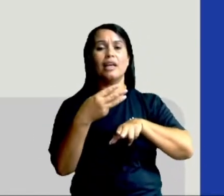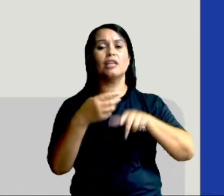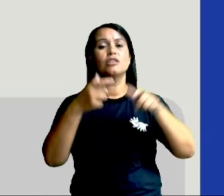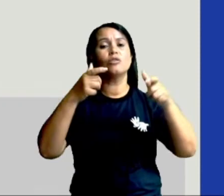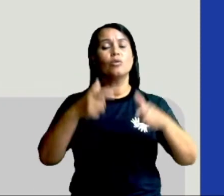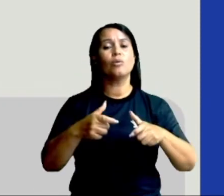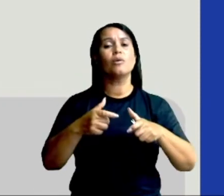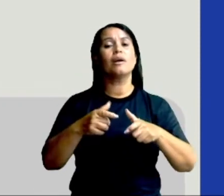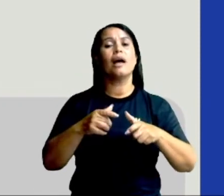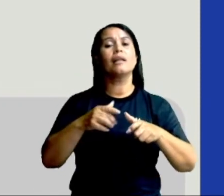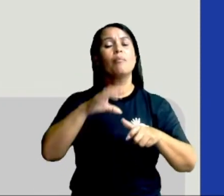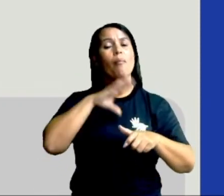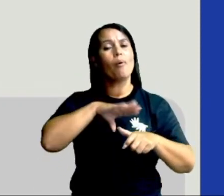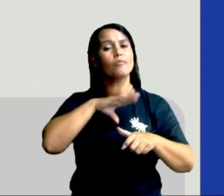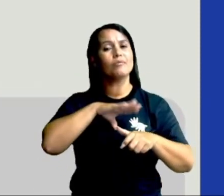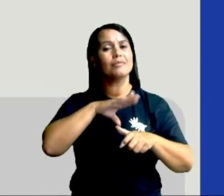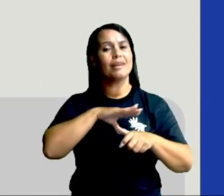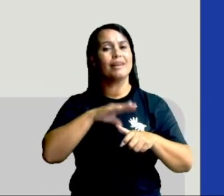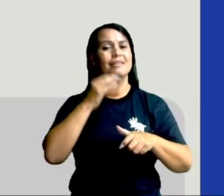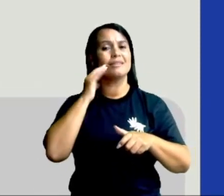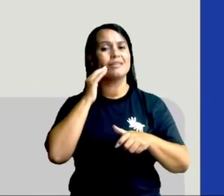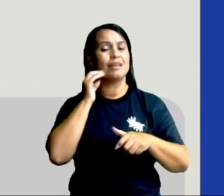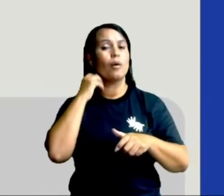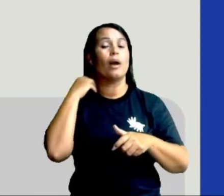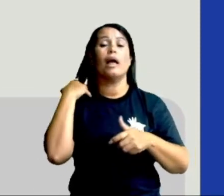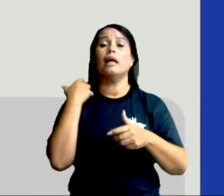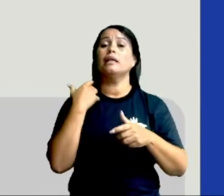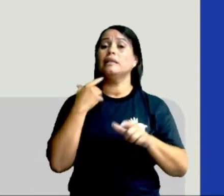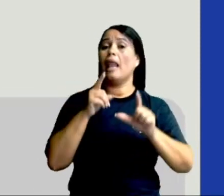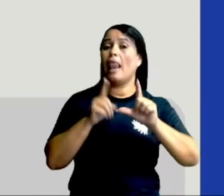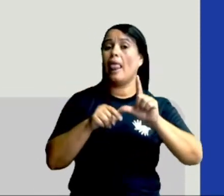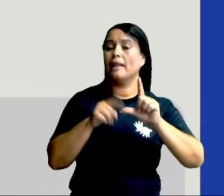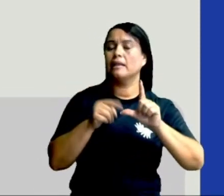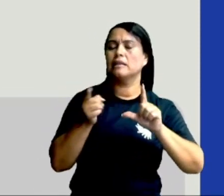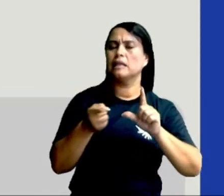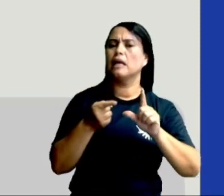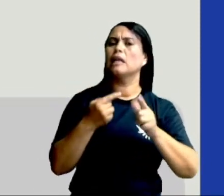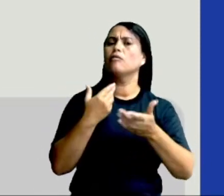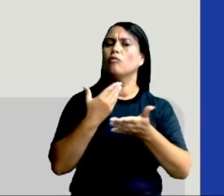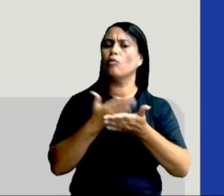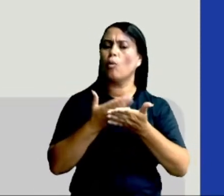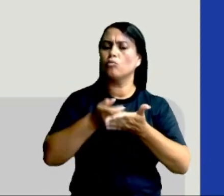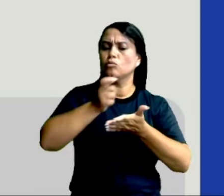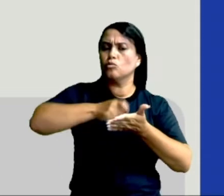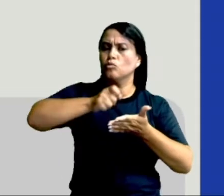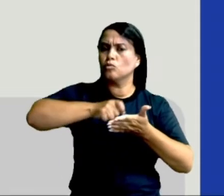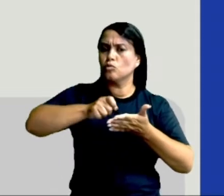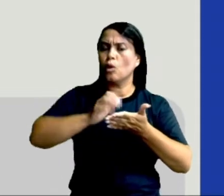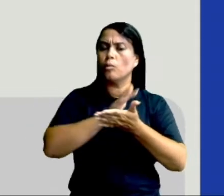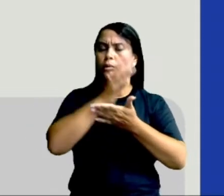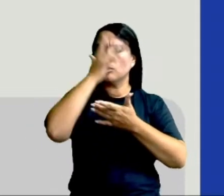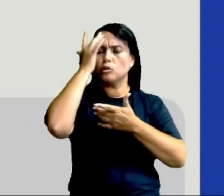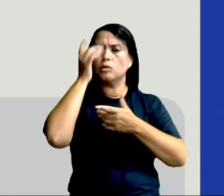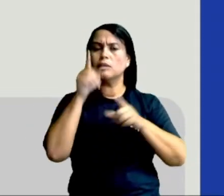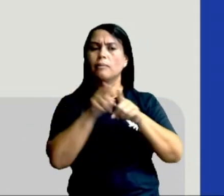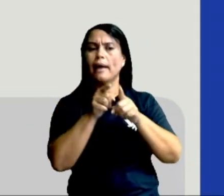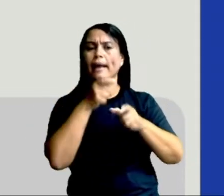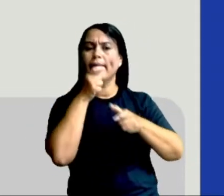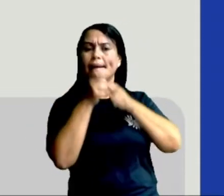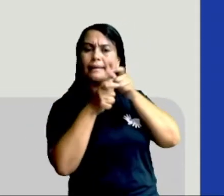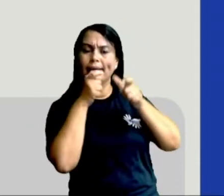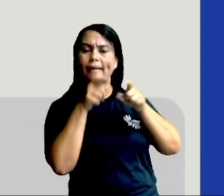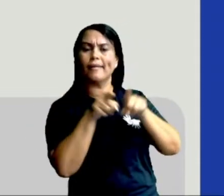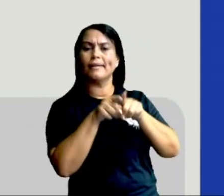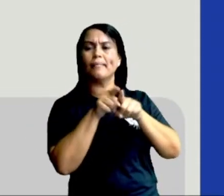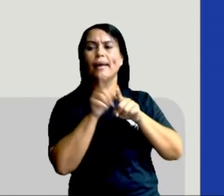Foi um escritor brasileiro considerado por muitos críticos e estudiosos e escritores, tá? Um dos maiores, se não